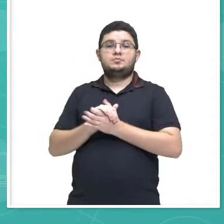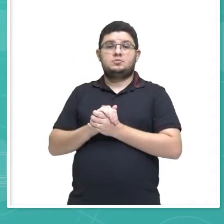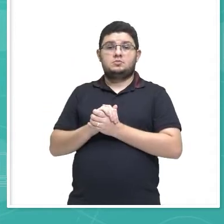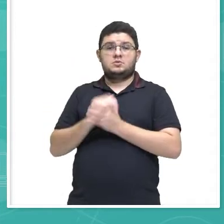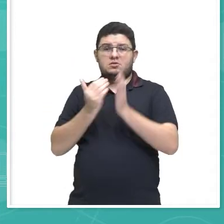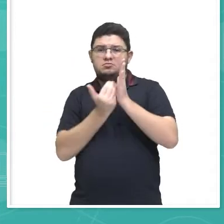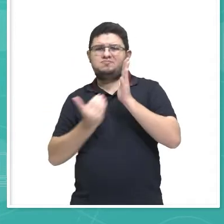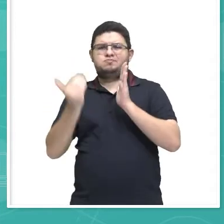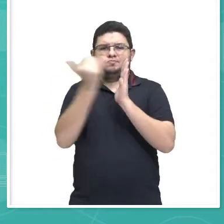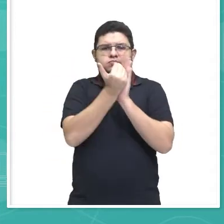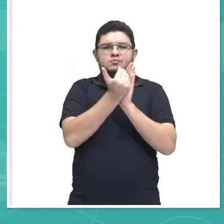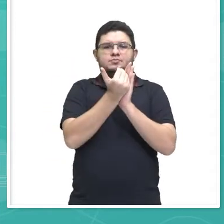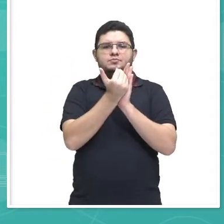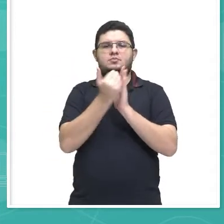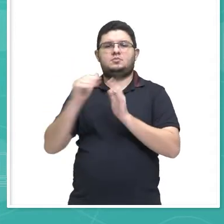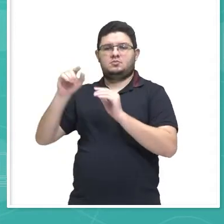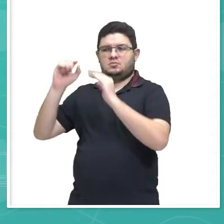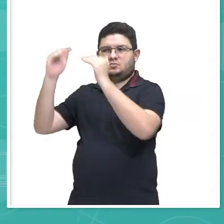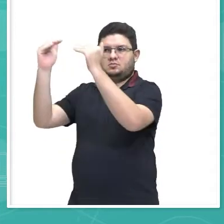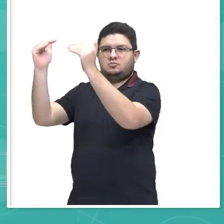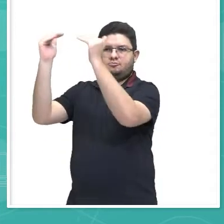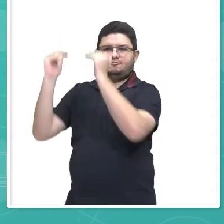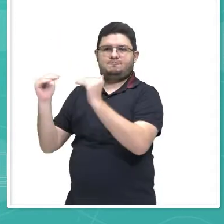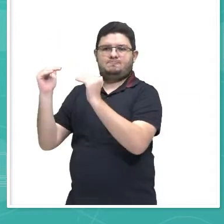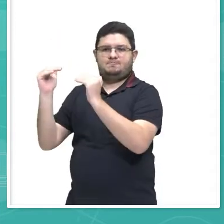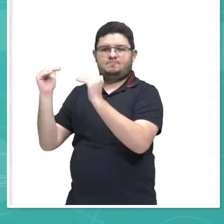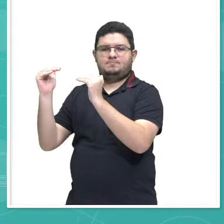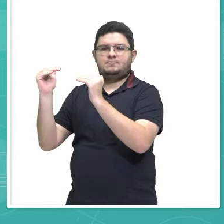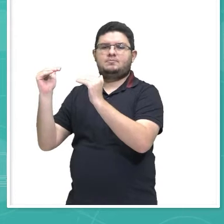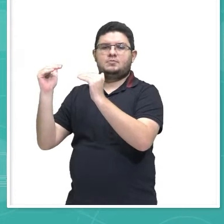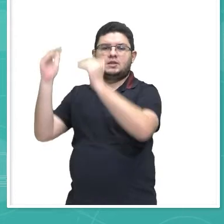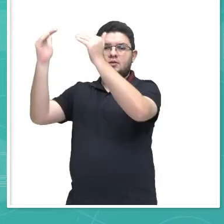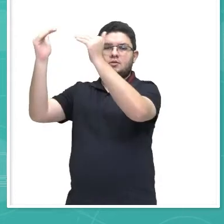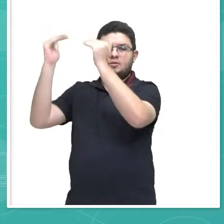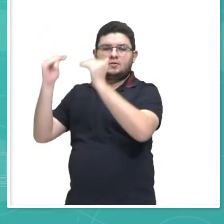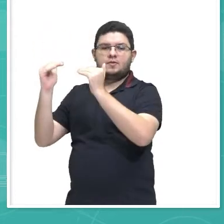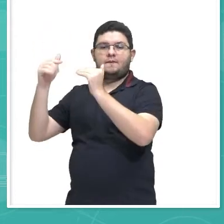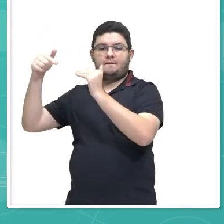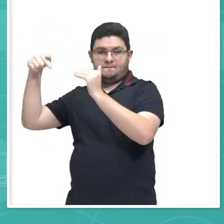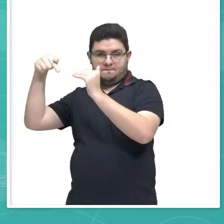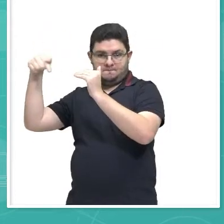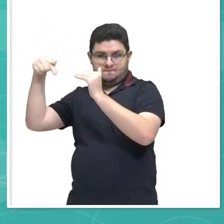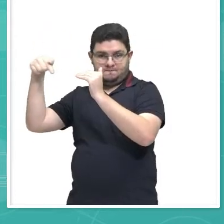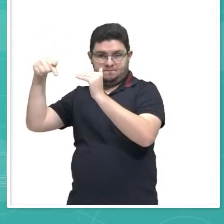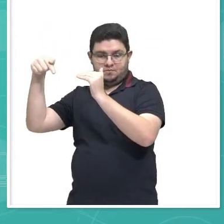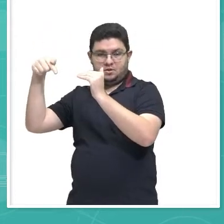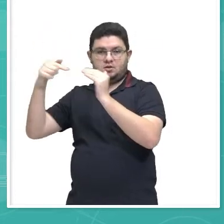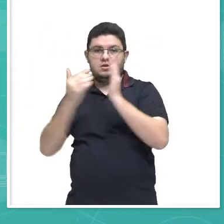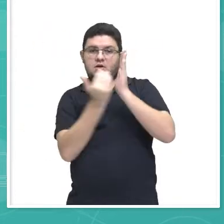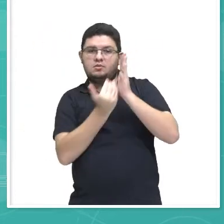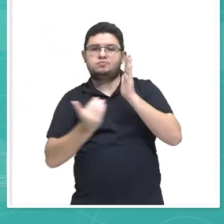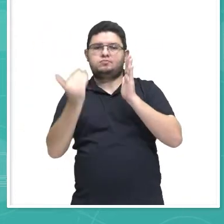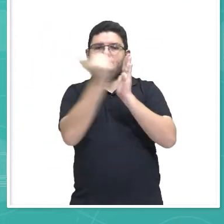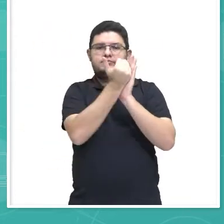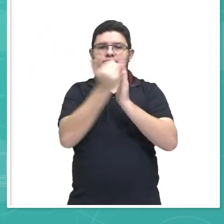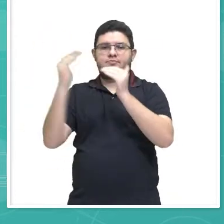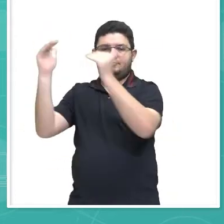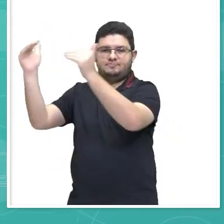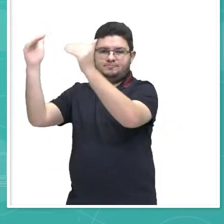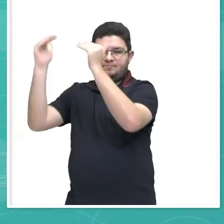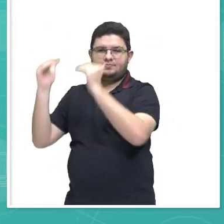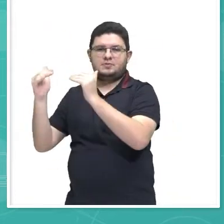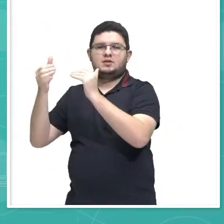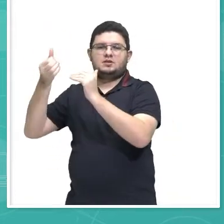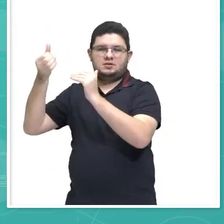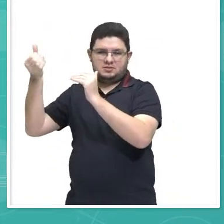vai diminuindo, sendo que o último deles é o primeiro Kyu, na faixa marrom. Antes da faixa marrom, nós vamos ter a